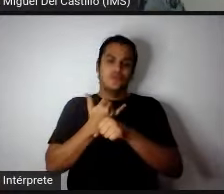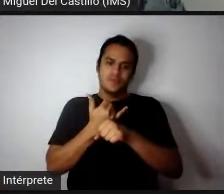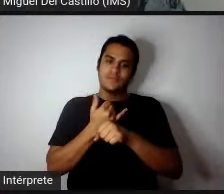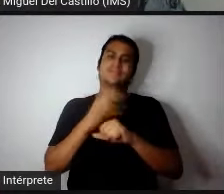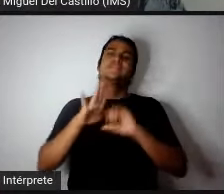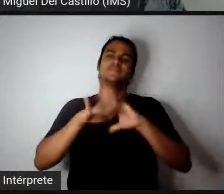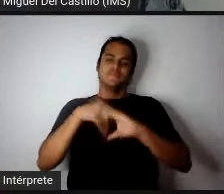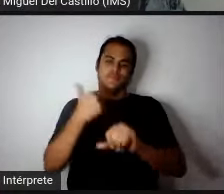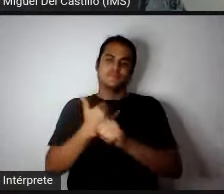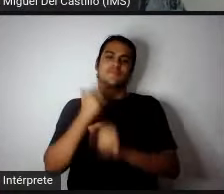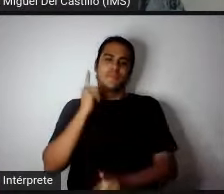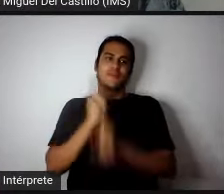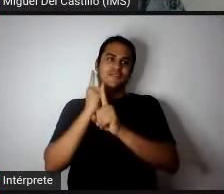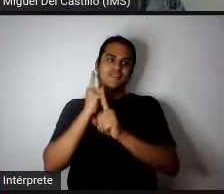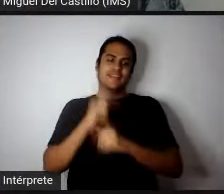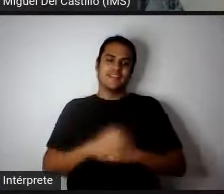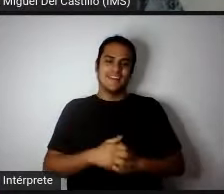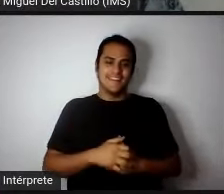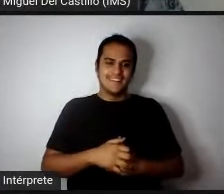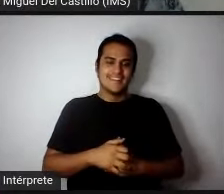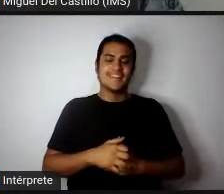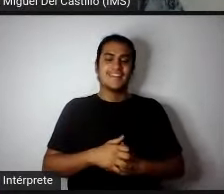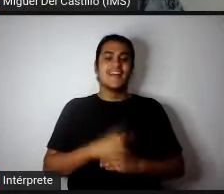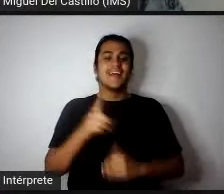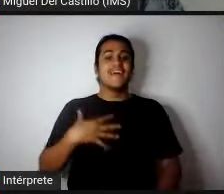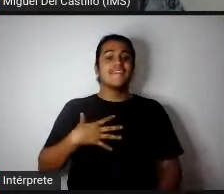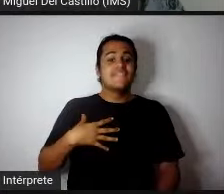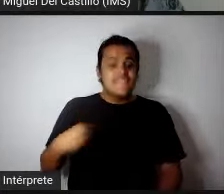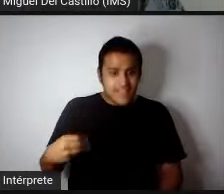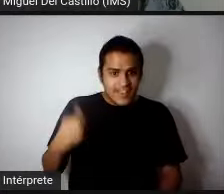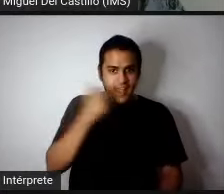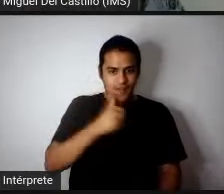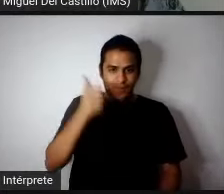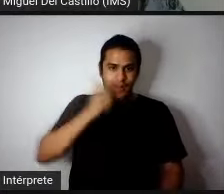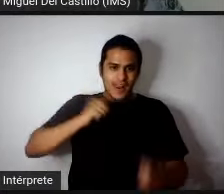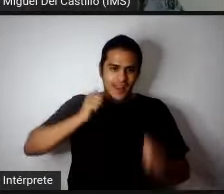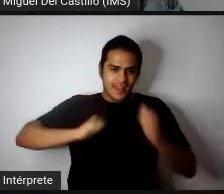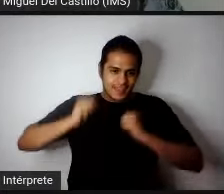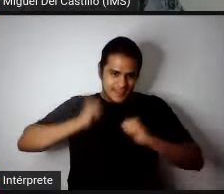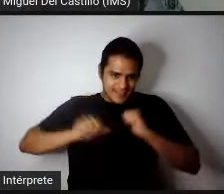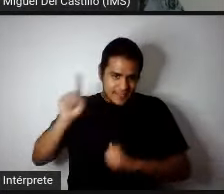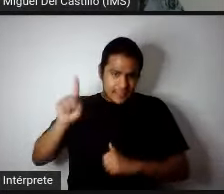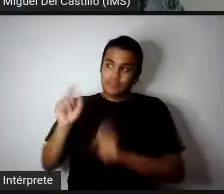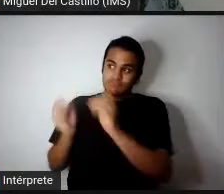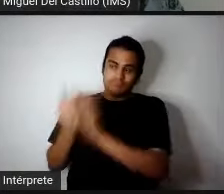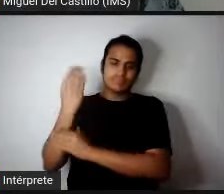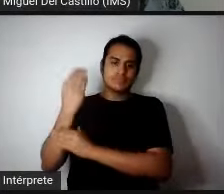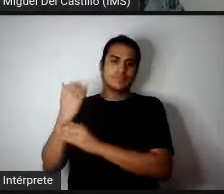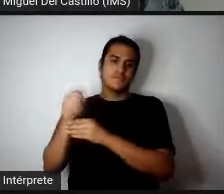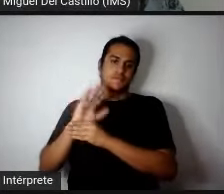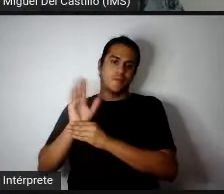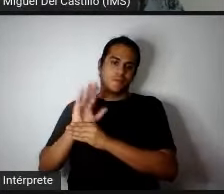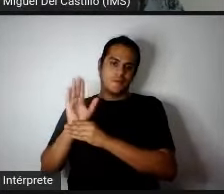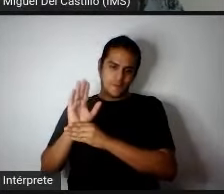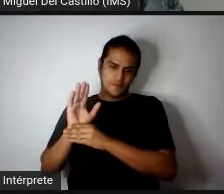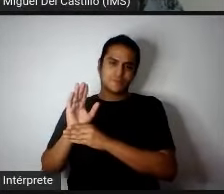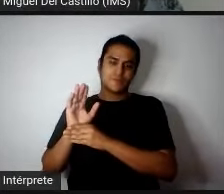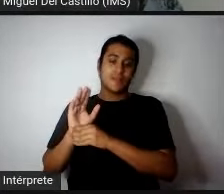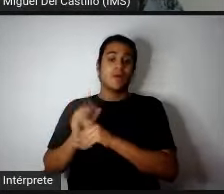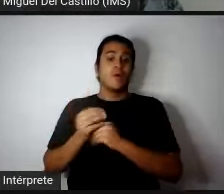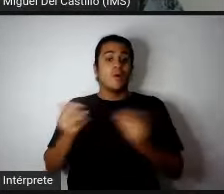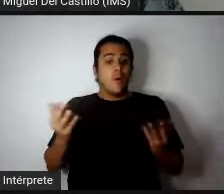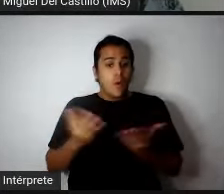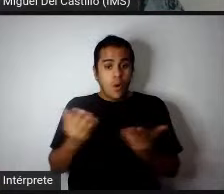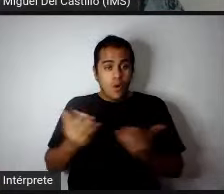YouTube. É a filha da Marca Egre que fez esse filme. Então, hoje, eu acho que é